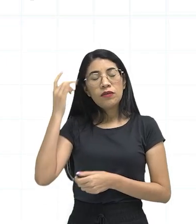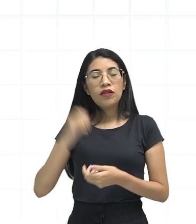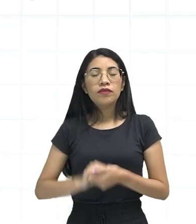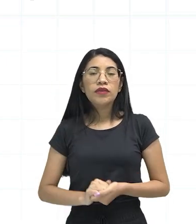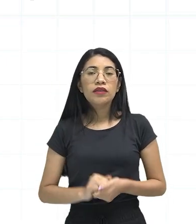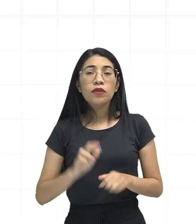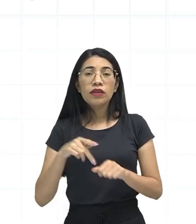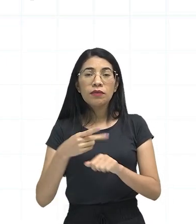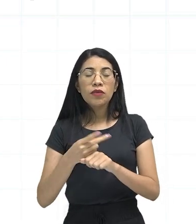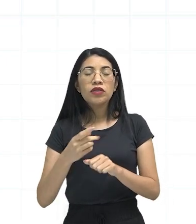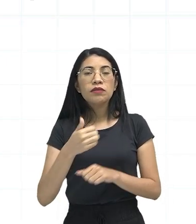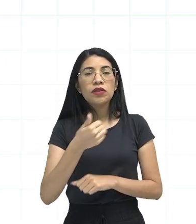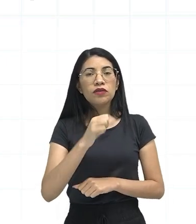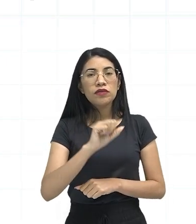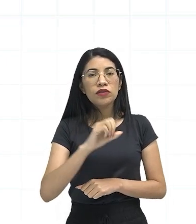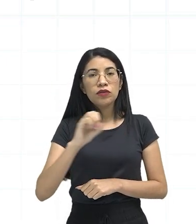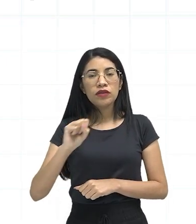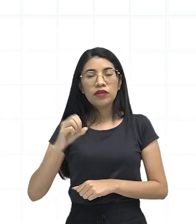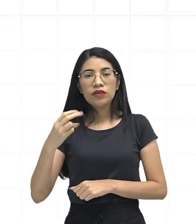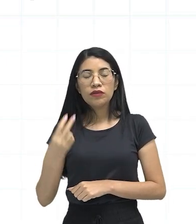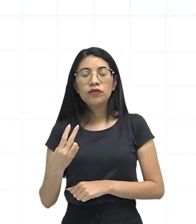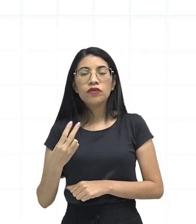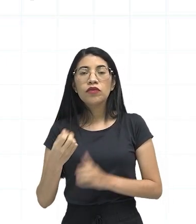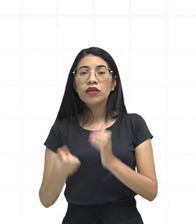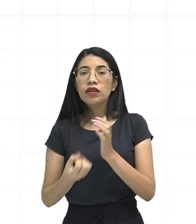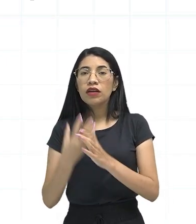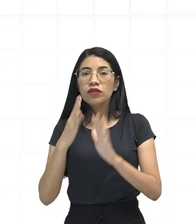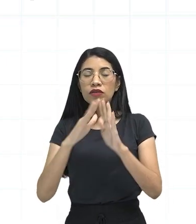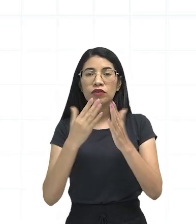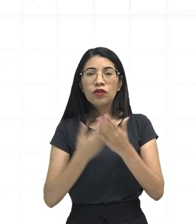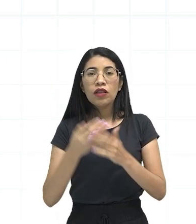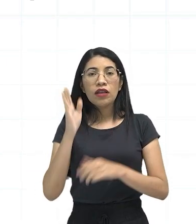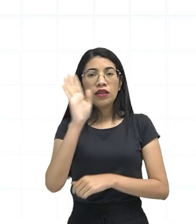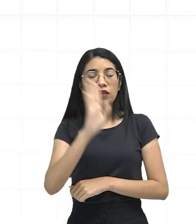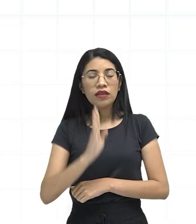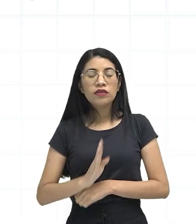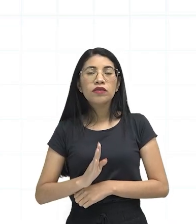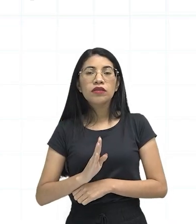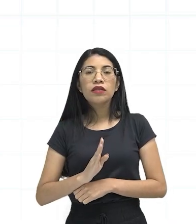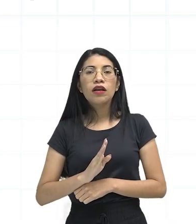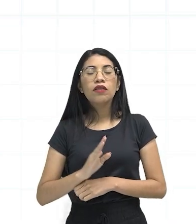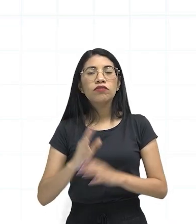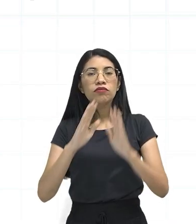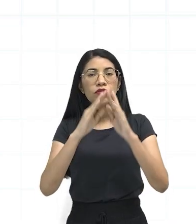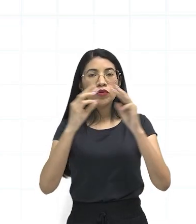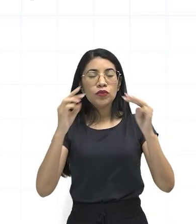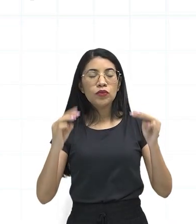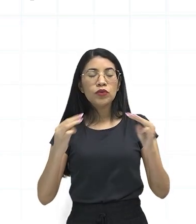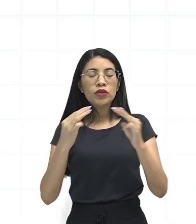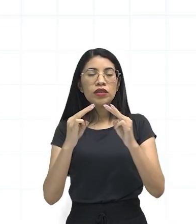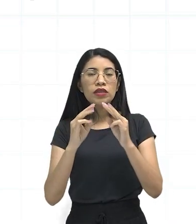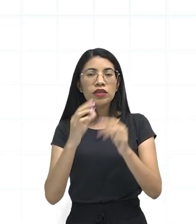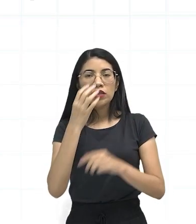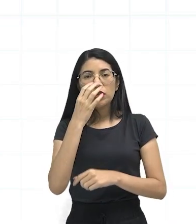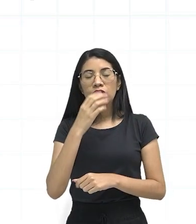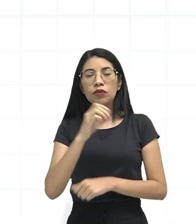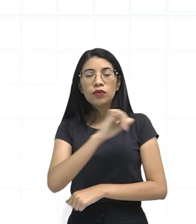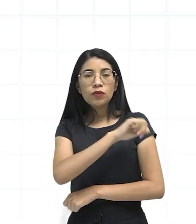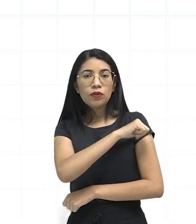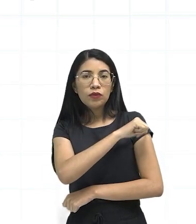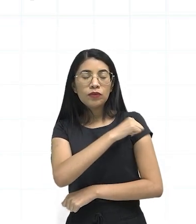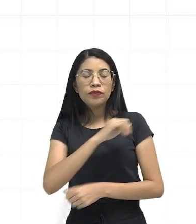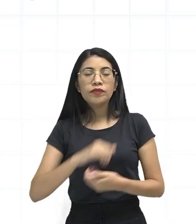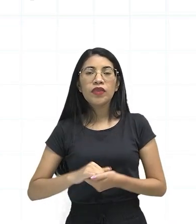em 1982, foi criada a Escola Nacional de Circo no Rio de Janeiro. E desde então,